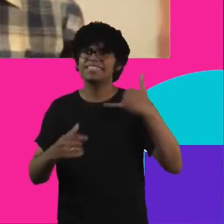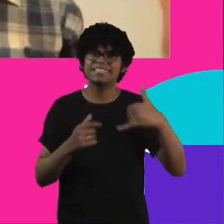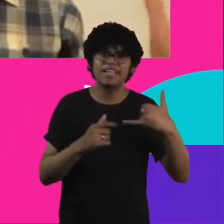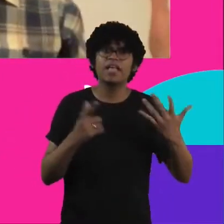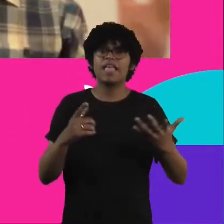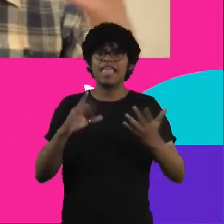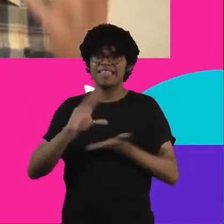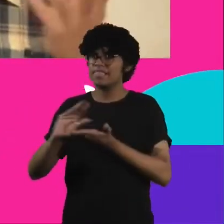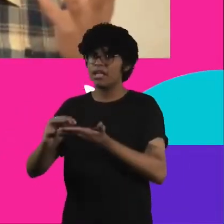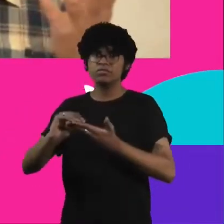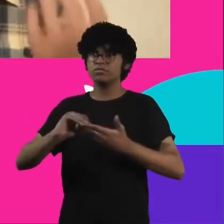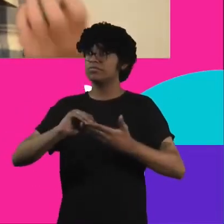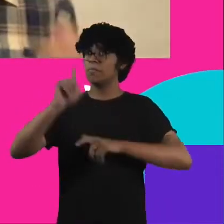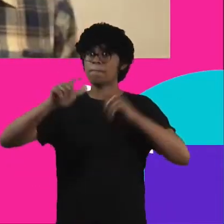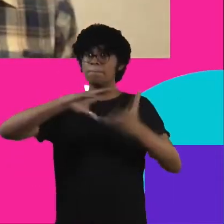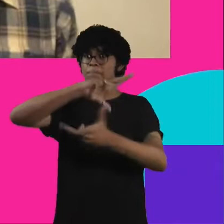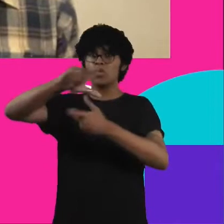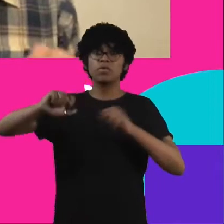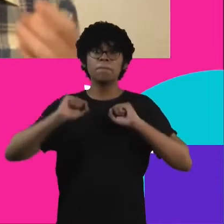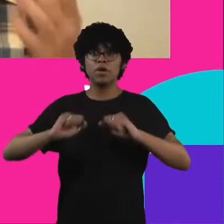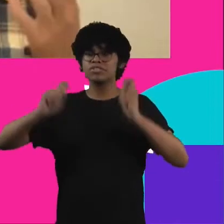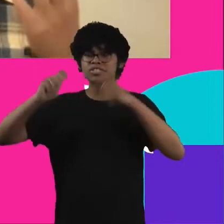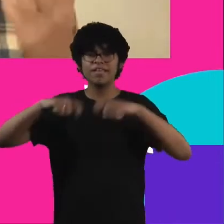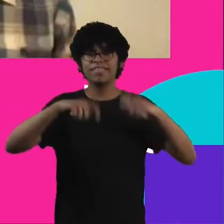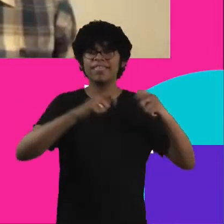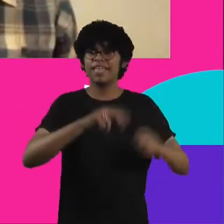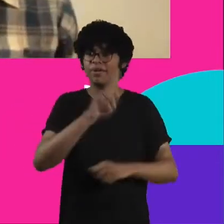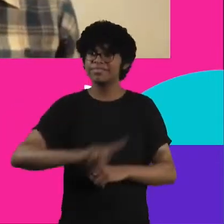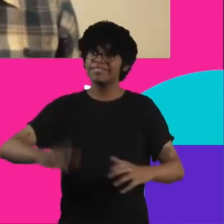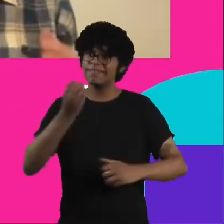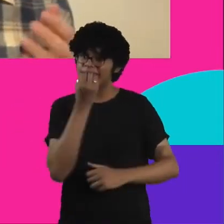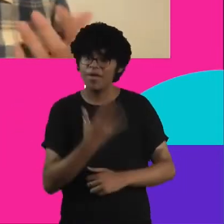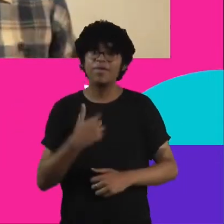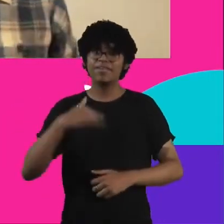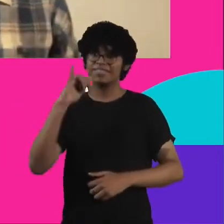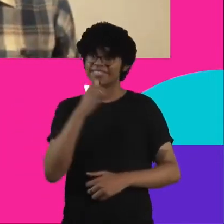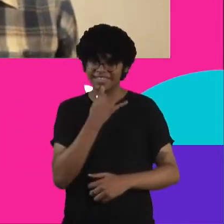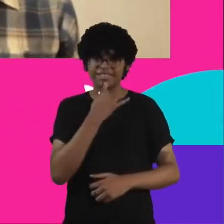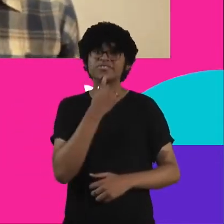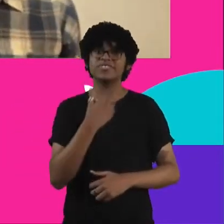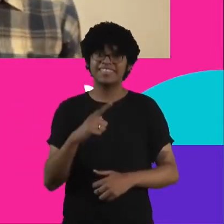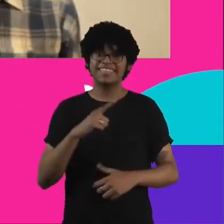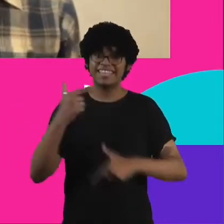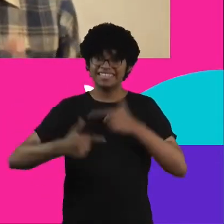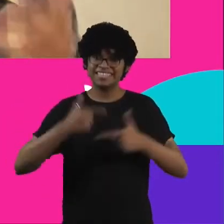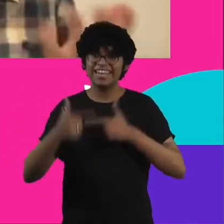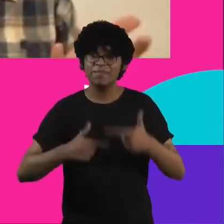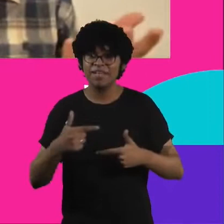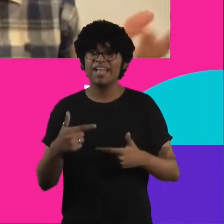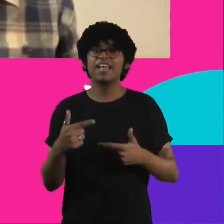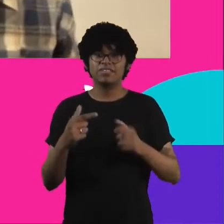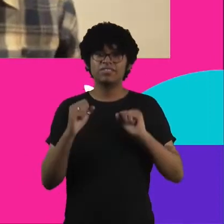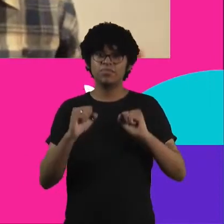computadores, celulares, satélites em todo lugar, e os dados estão por aí, podemos usá-los para coisas tão boas. Mas eu fiquei tão triste que